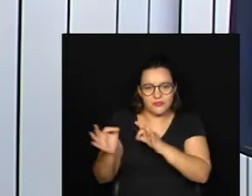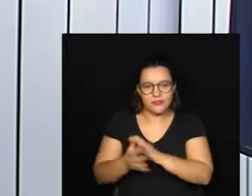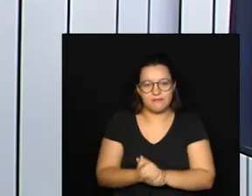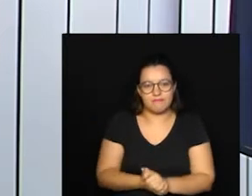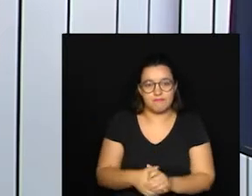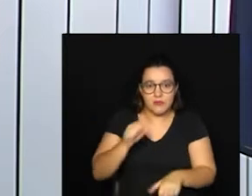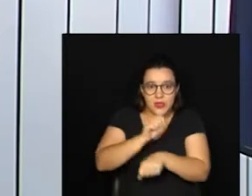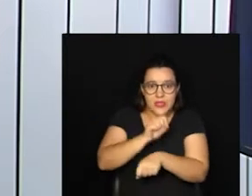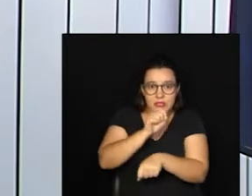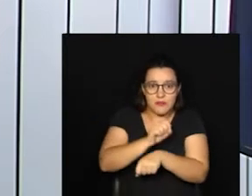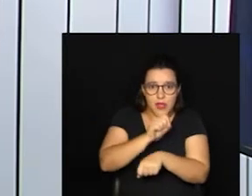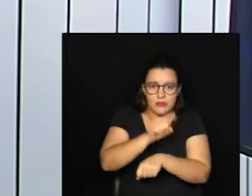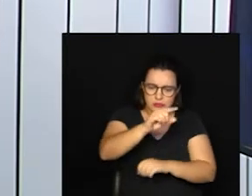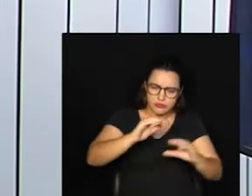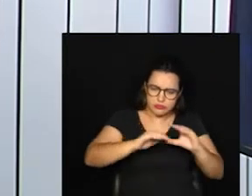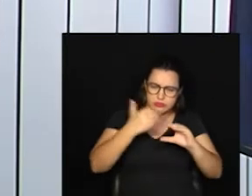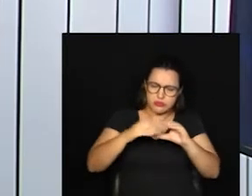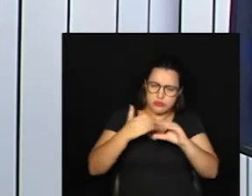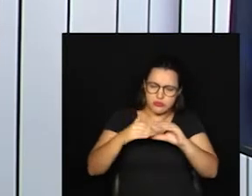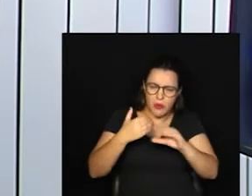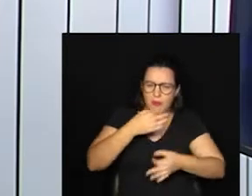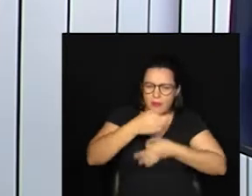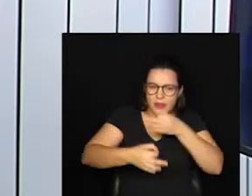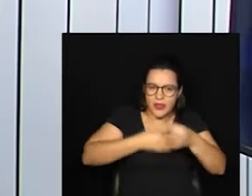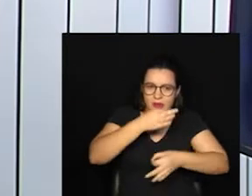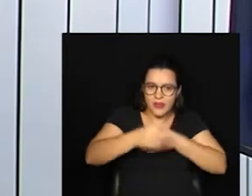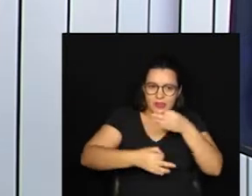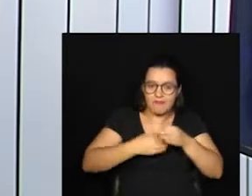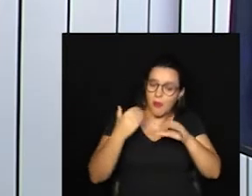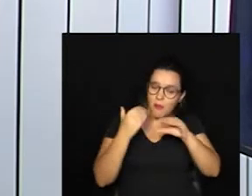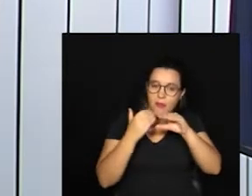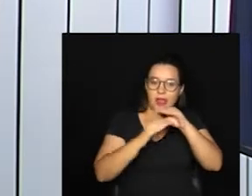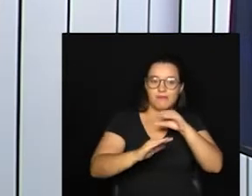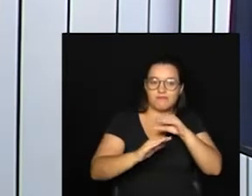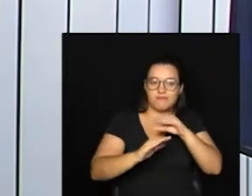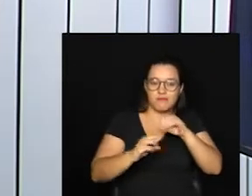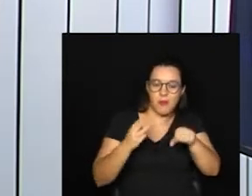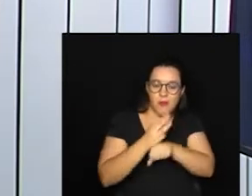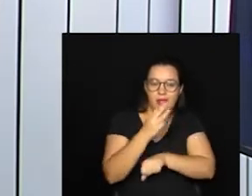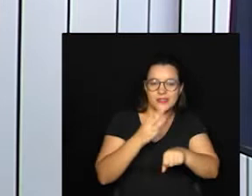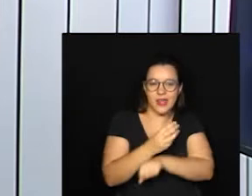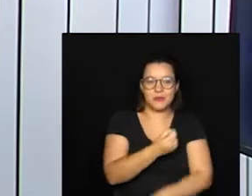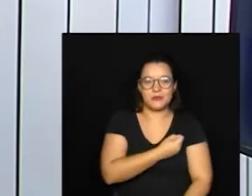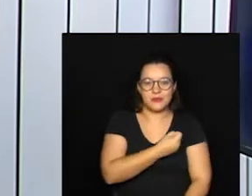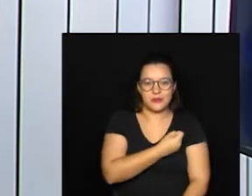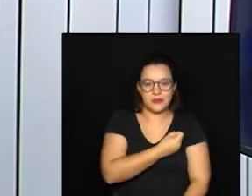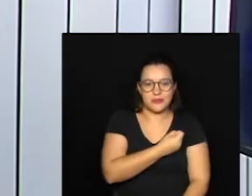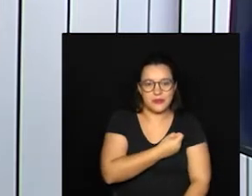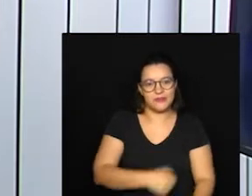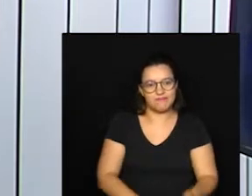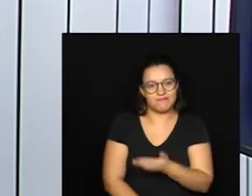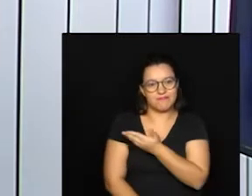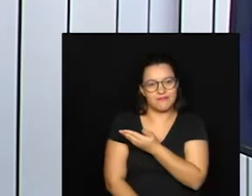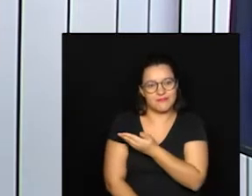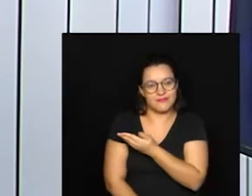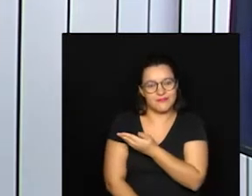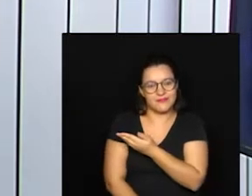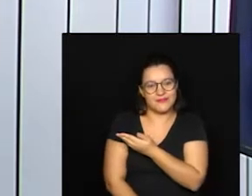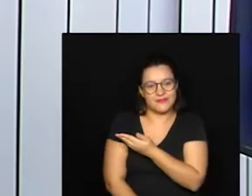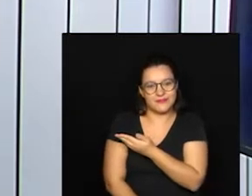estou aguardando a sua participação, hein? Envie uma mensagem para o nosso número de WhatsApp que está aqui embaixo da sua